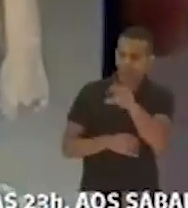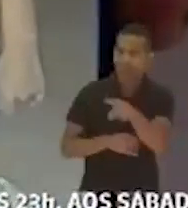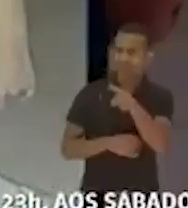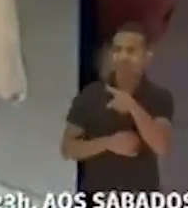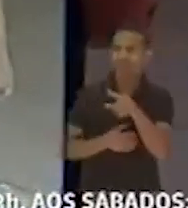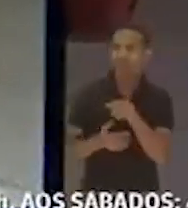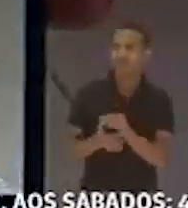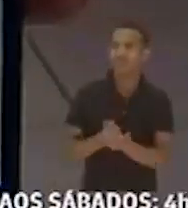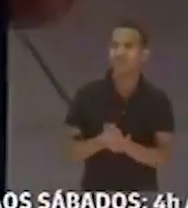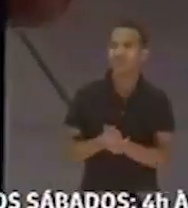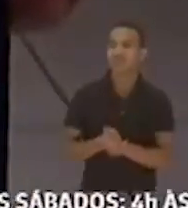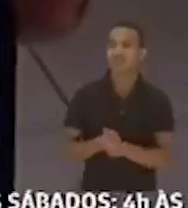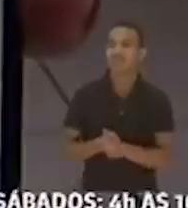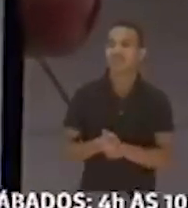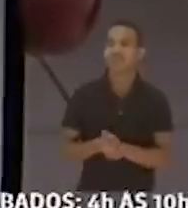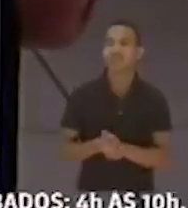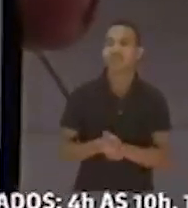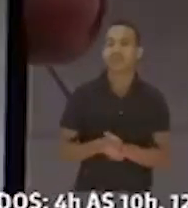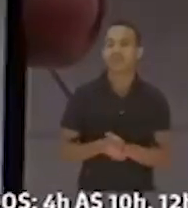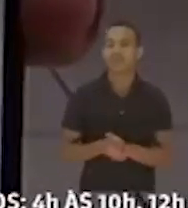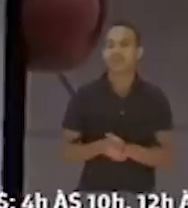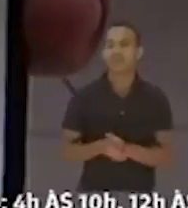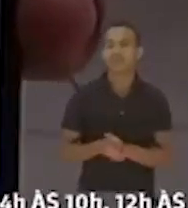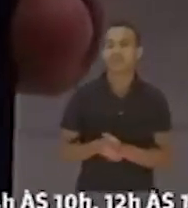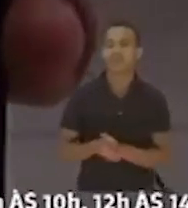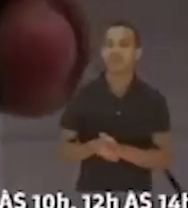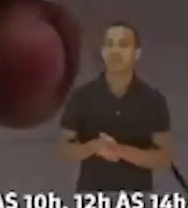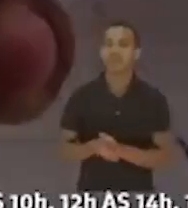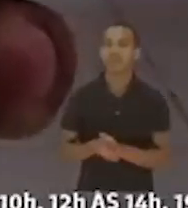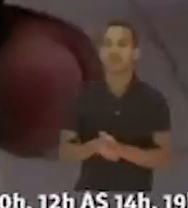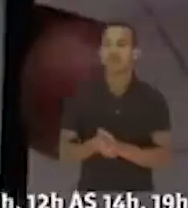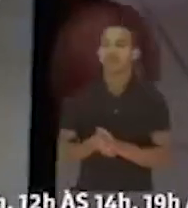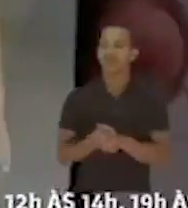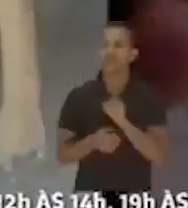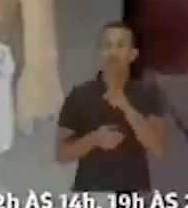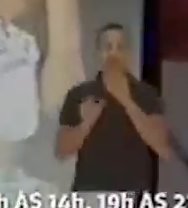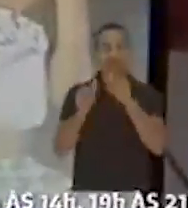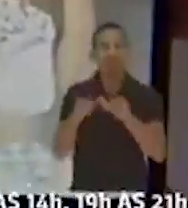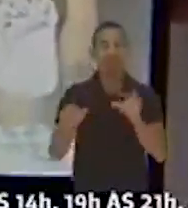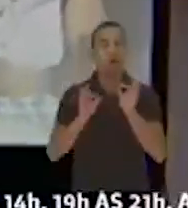né? Você estava só. Você estava só o pó da rabiola?